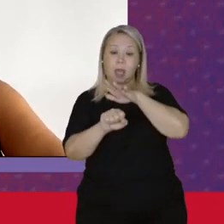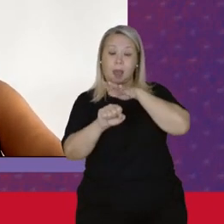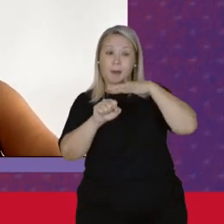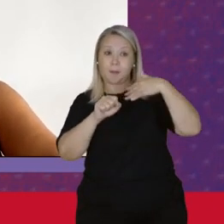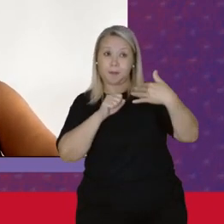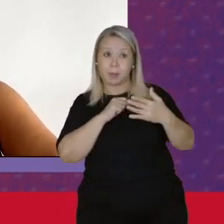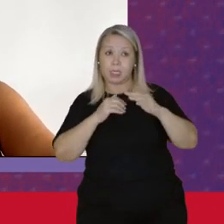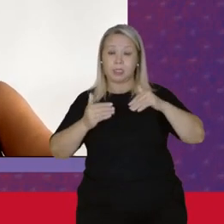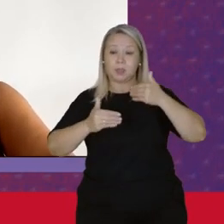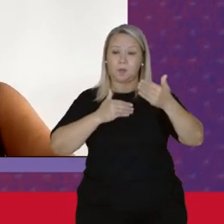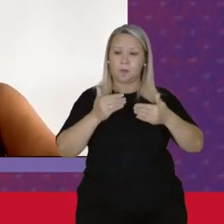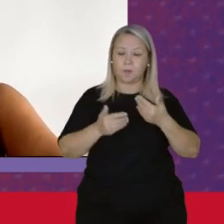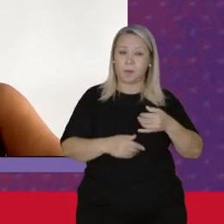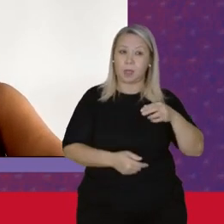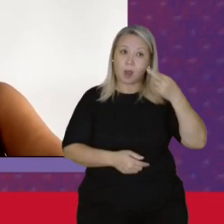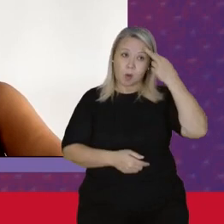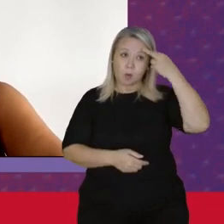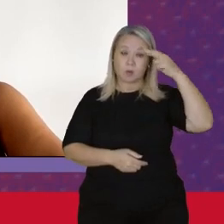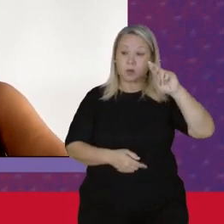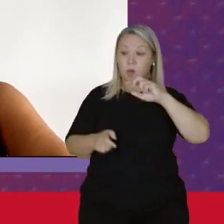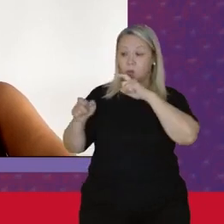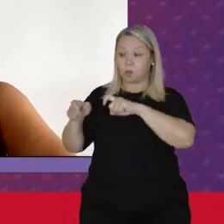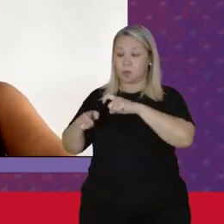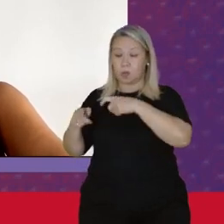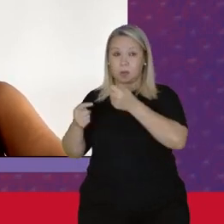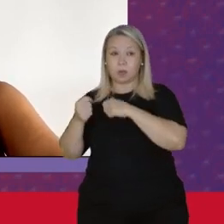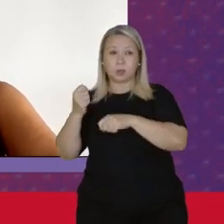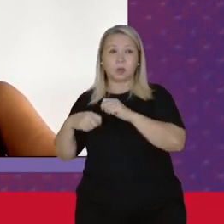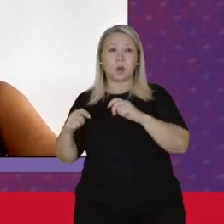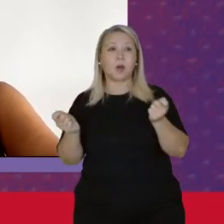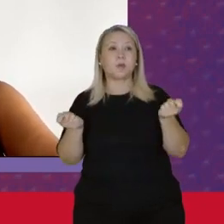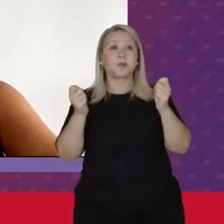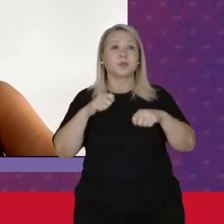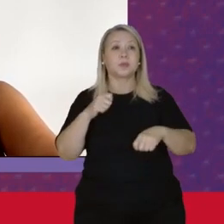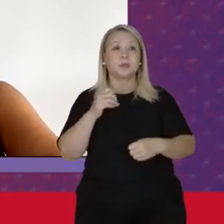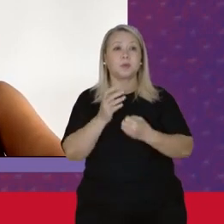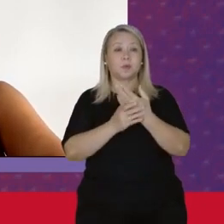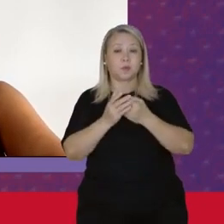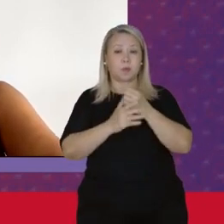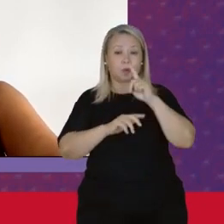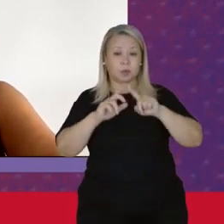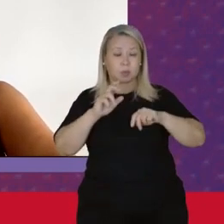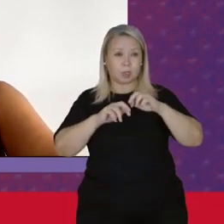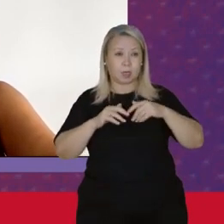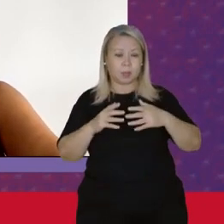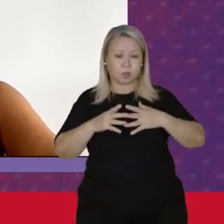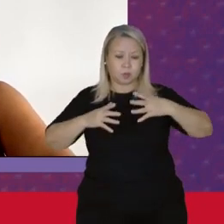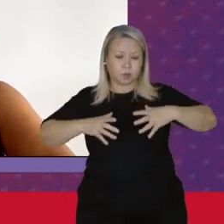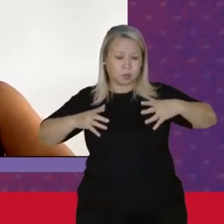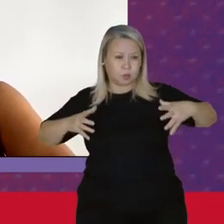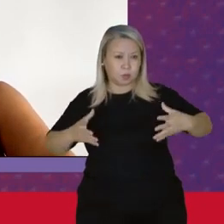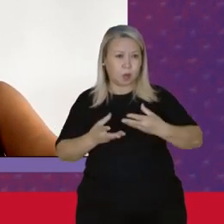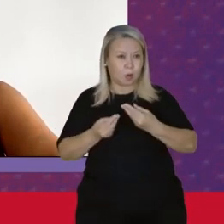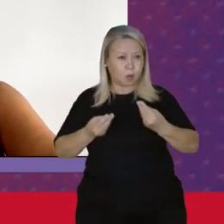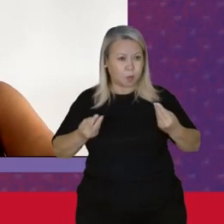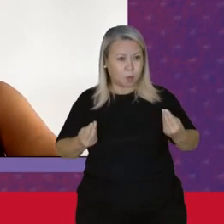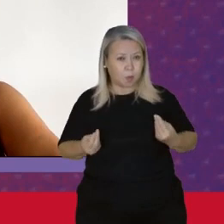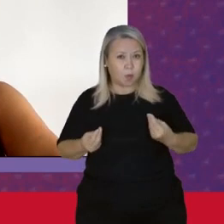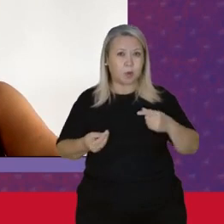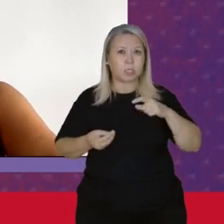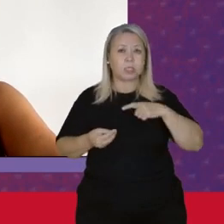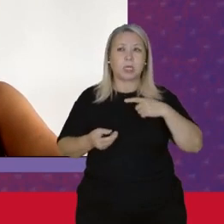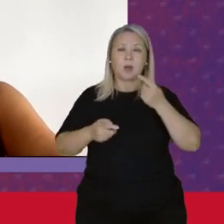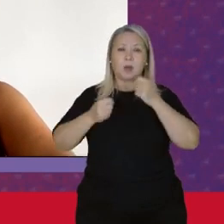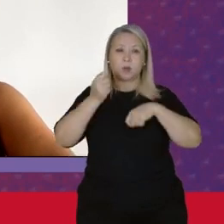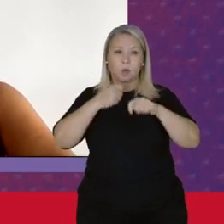agronegócio desenvolverem, de que só é possível produzir alimentação em escala, tendo em conta a balança de